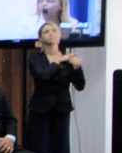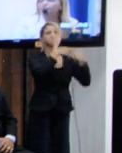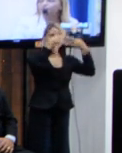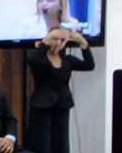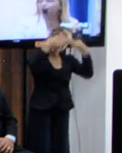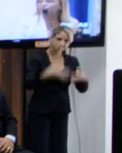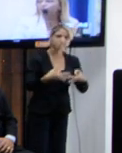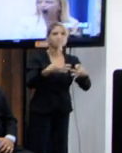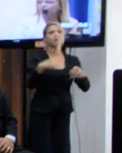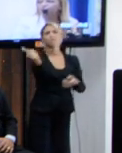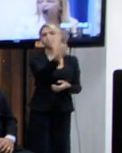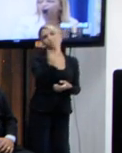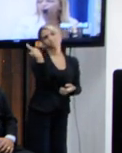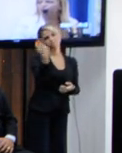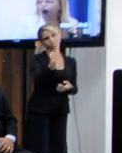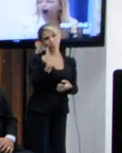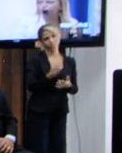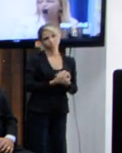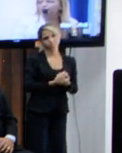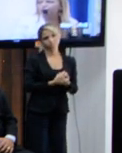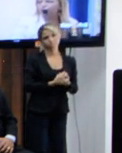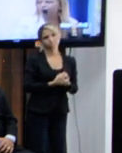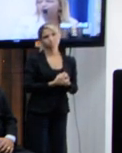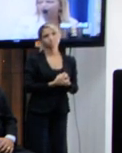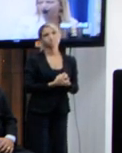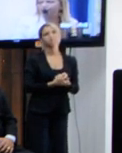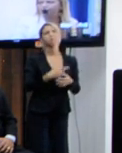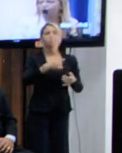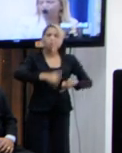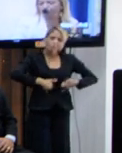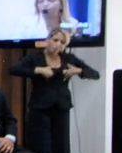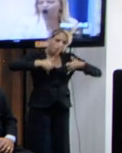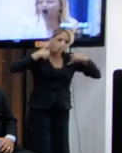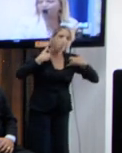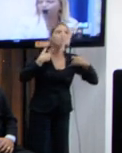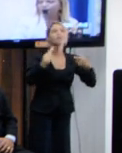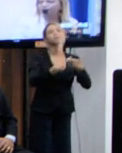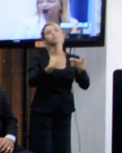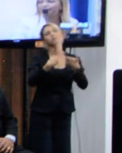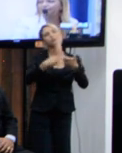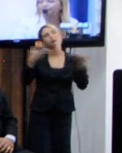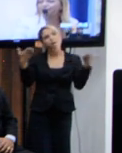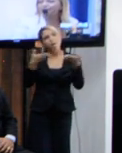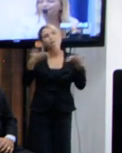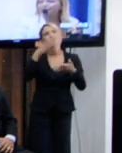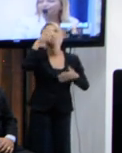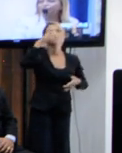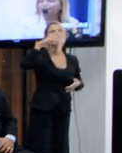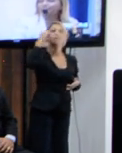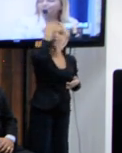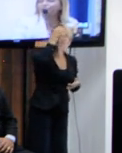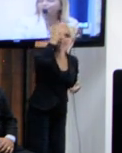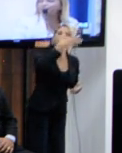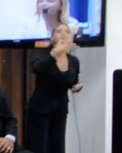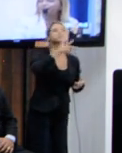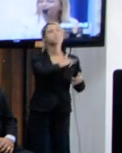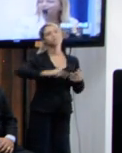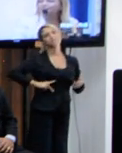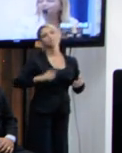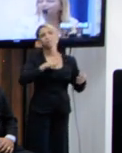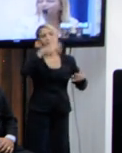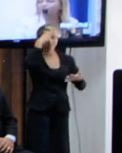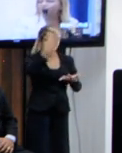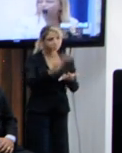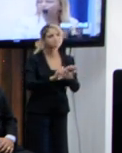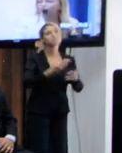muito ter acreditado em você, ter participado da sua eleição para essa casa, ser presidente nessa casa. E eu acredito que a